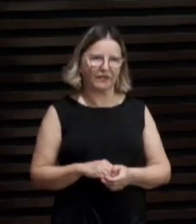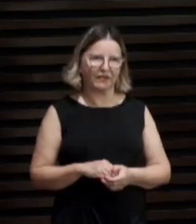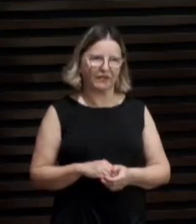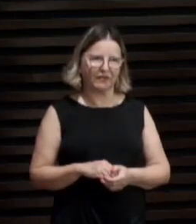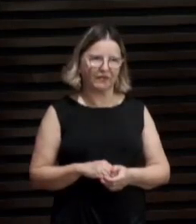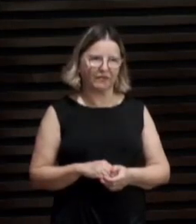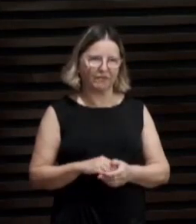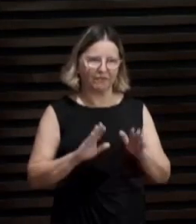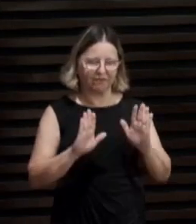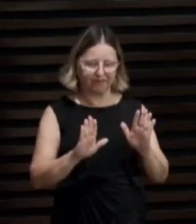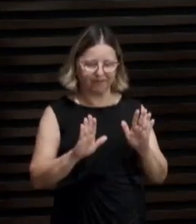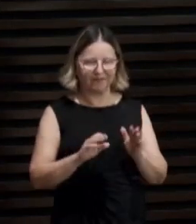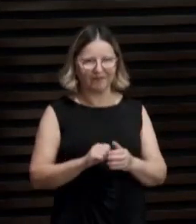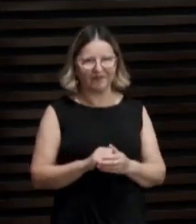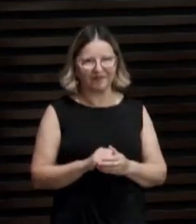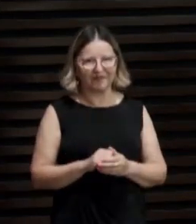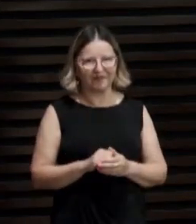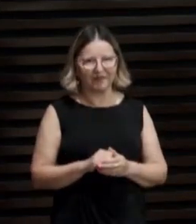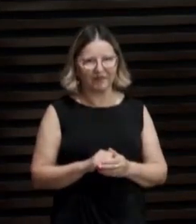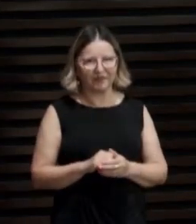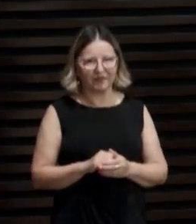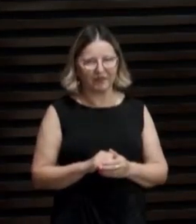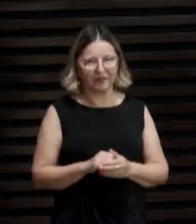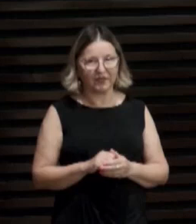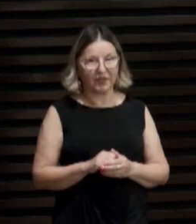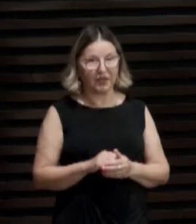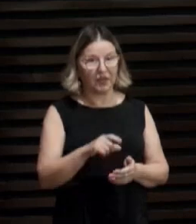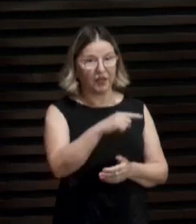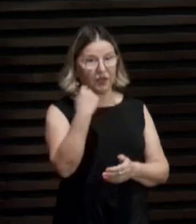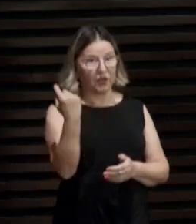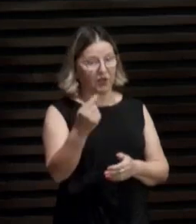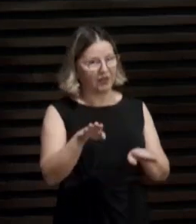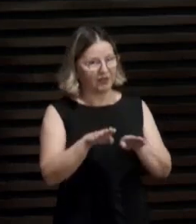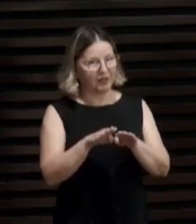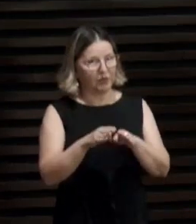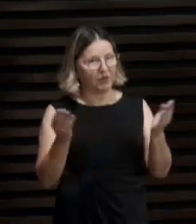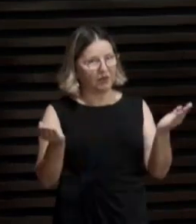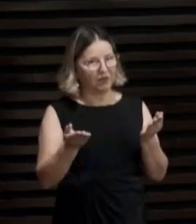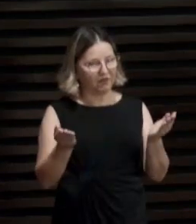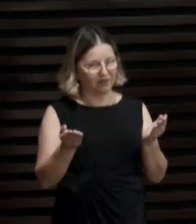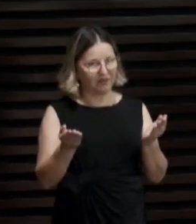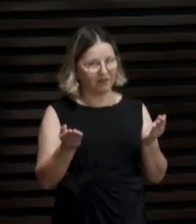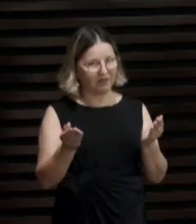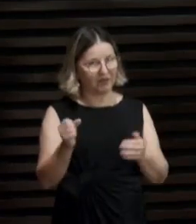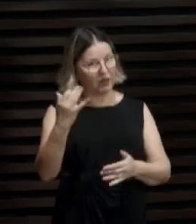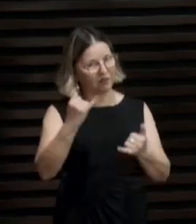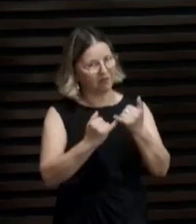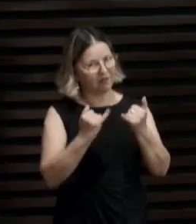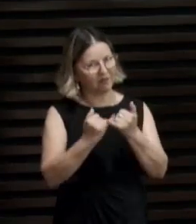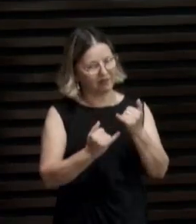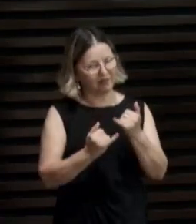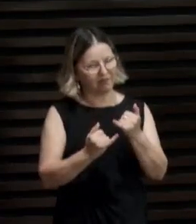Nós chegaremos a um momento que isso vai ser colocado para nós, de maneira muito clara. Mas